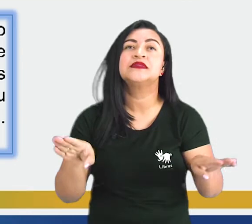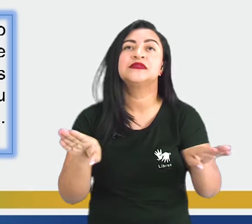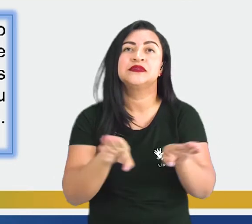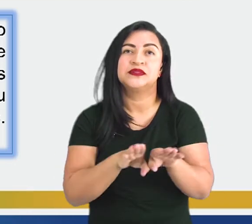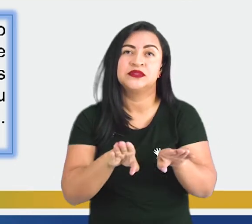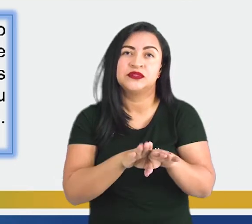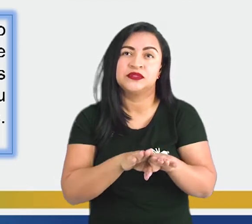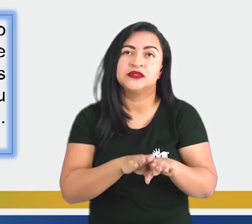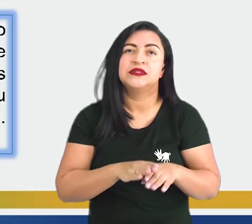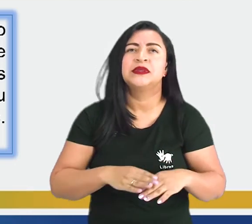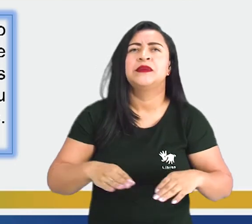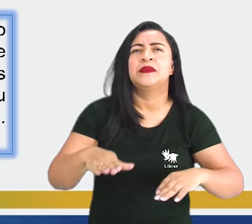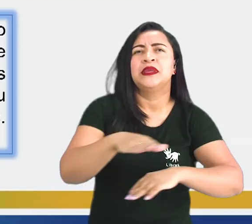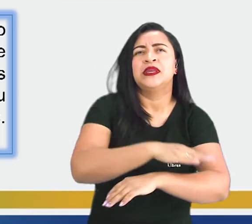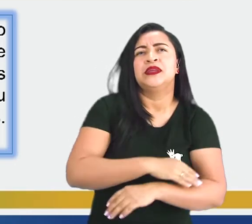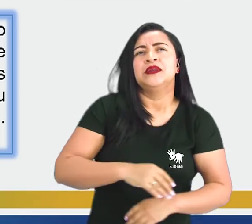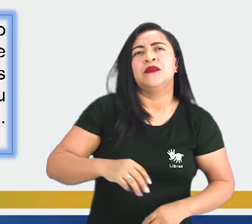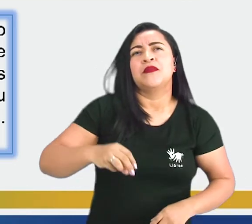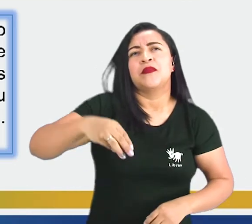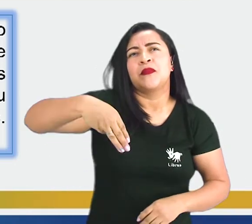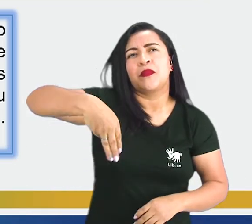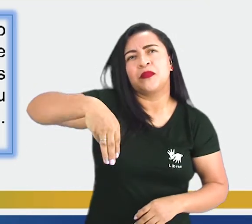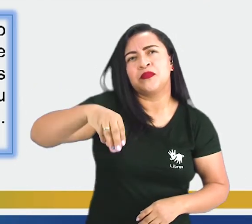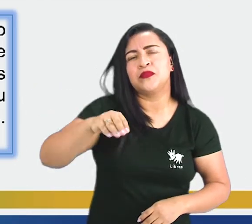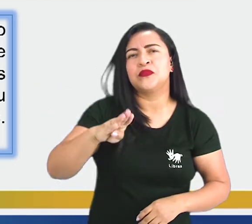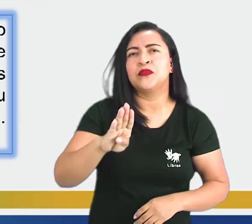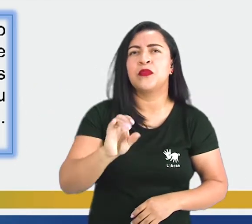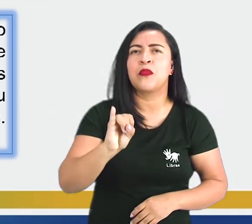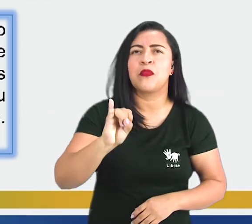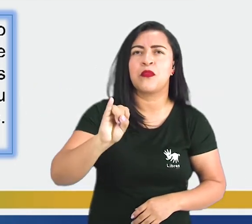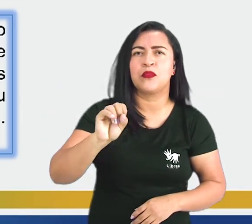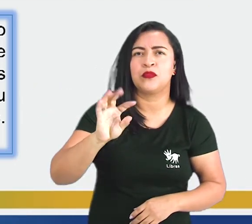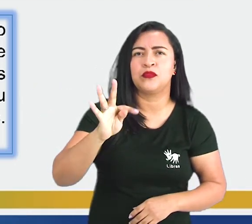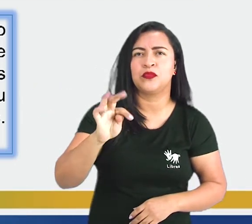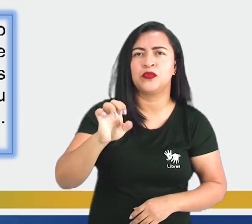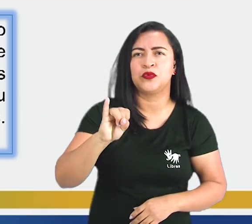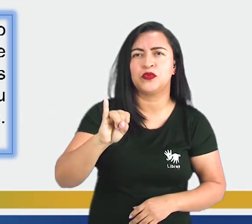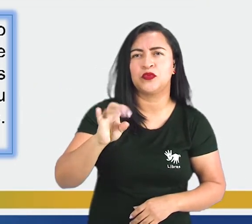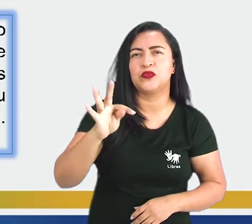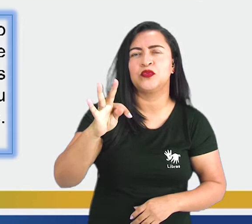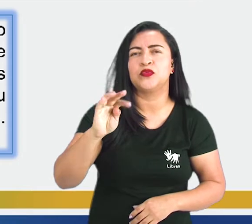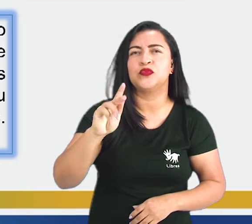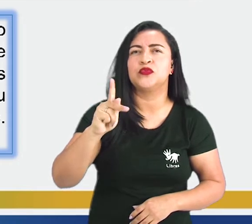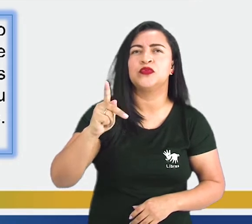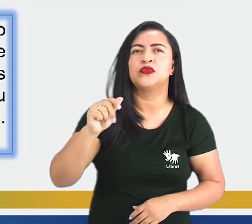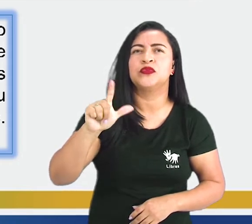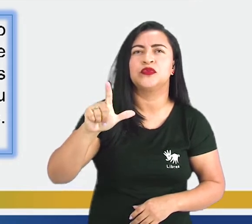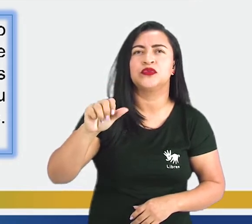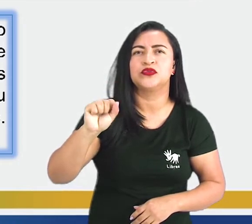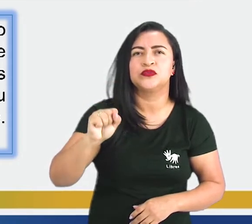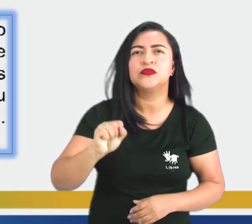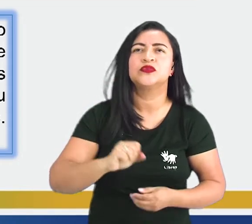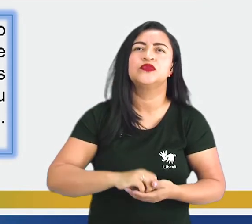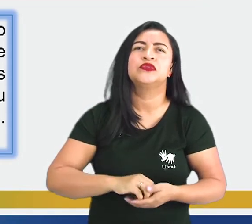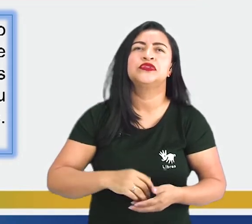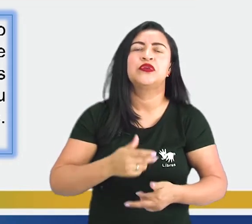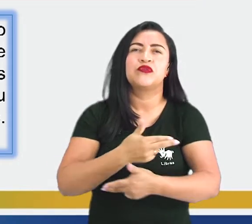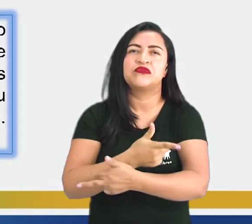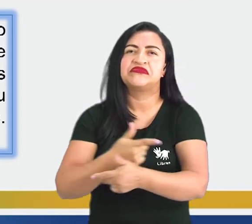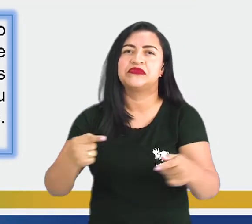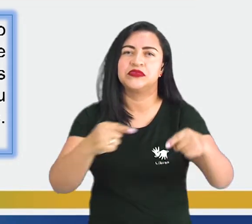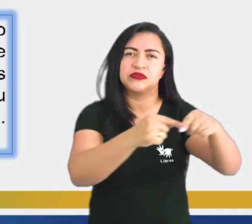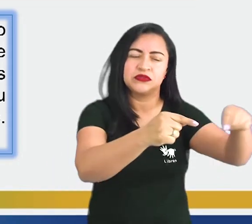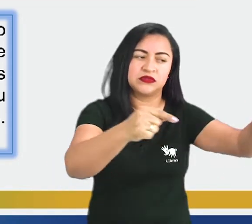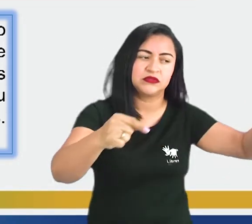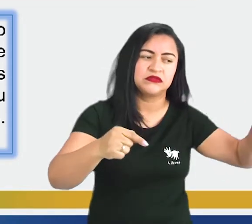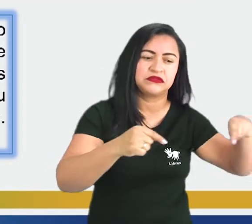e submúltiplos, os múltiplos do metro, que são o hectômetro, decâmetro, quilômetro, os submúltiplos, que